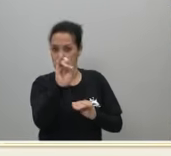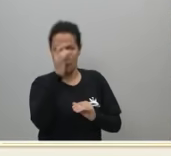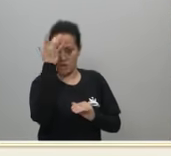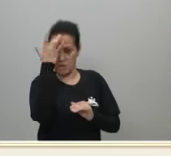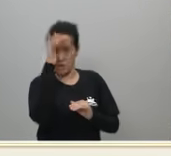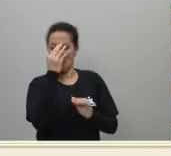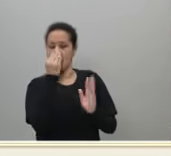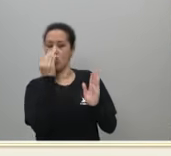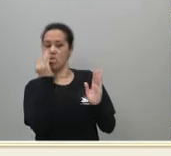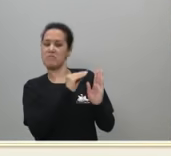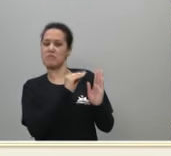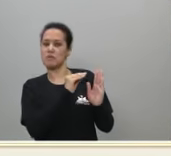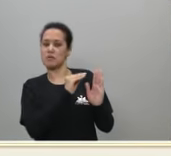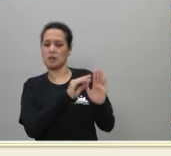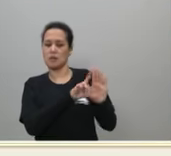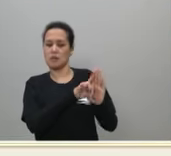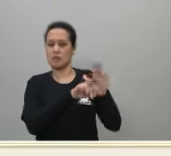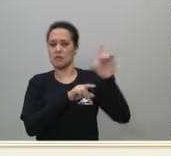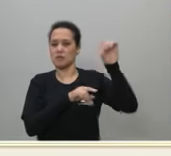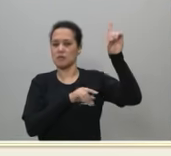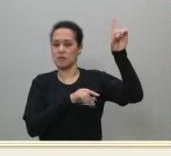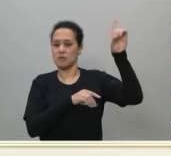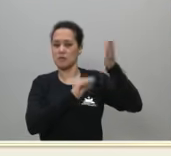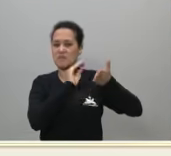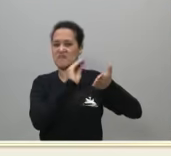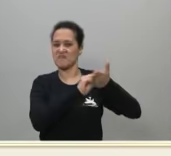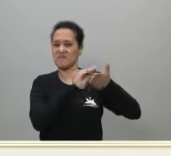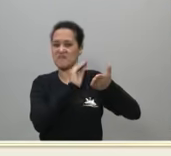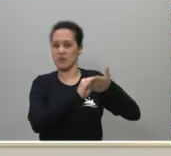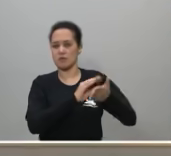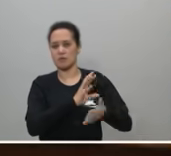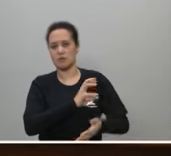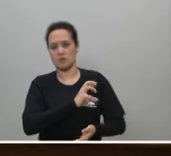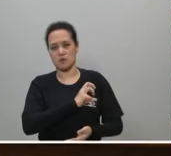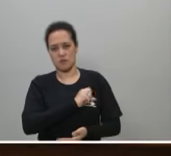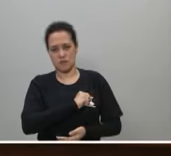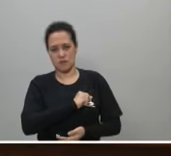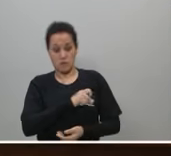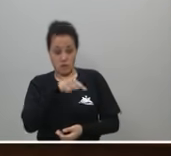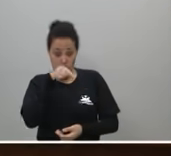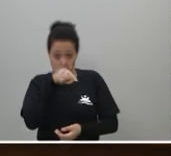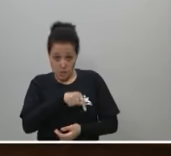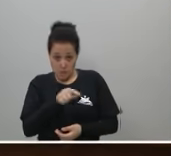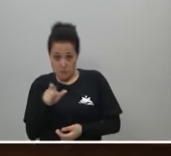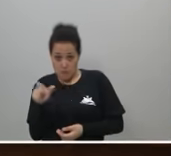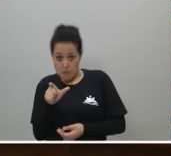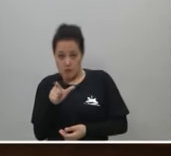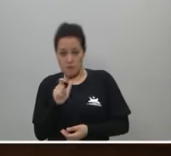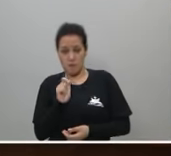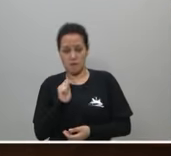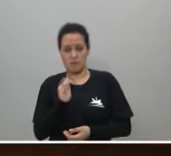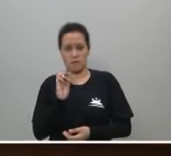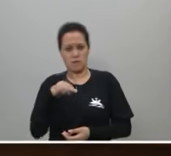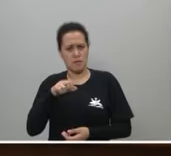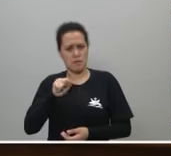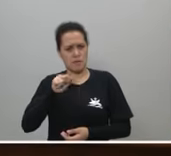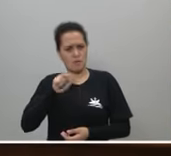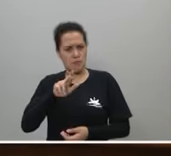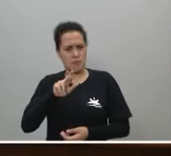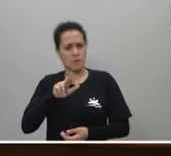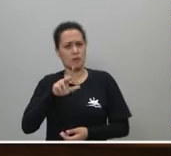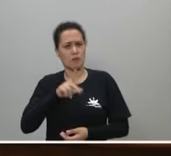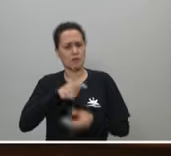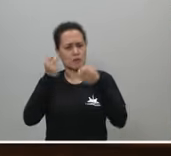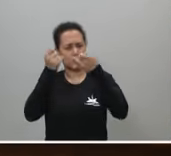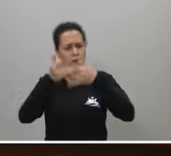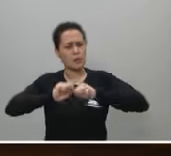E a mais pura verdade, a palavra amor aqui em Jesus Cristo tem clareza. O amor de